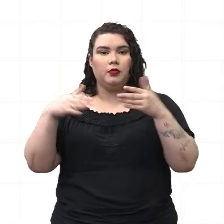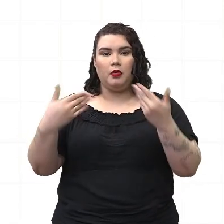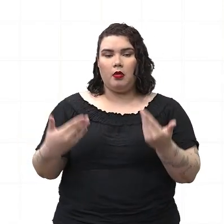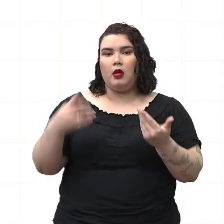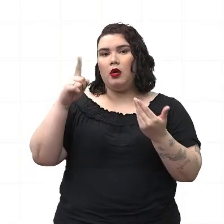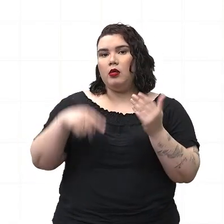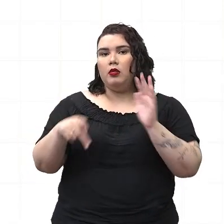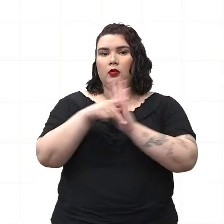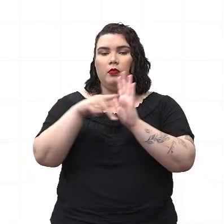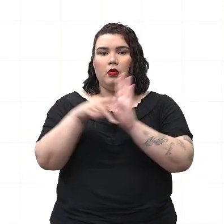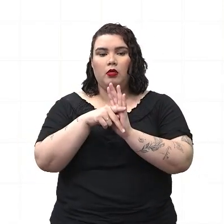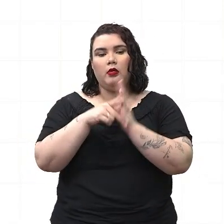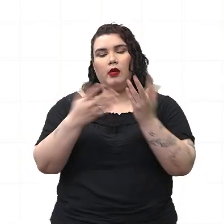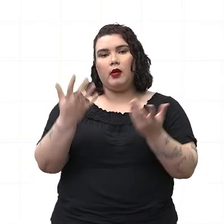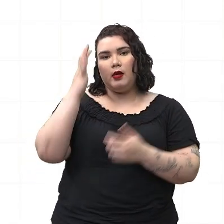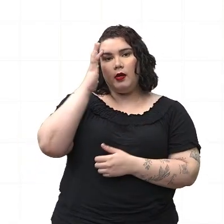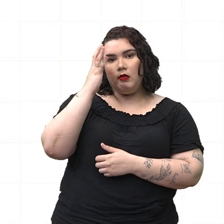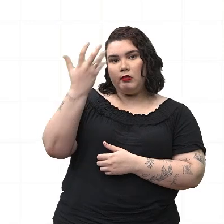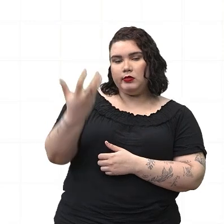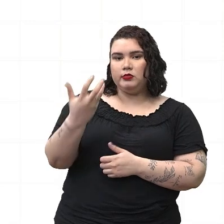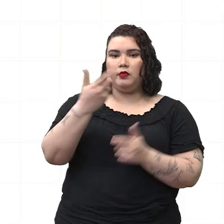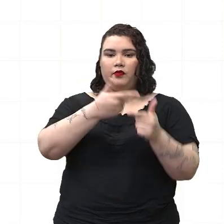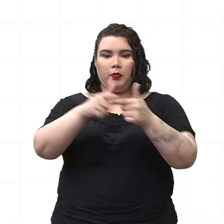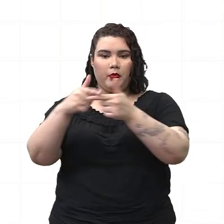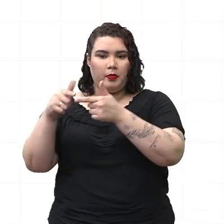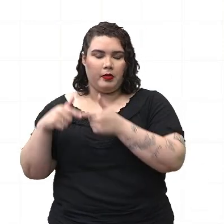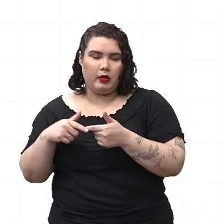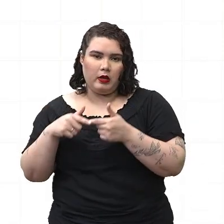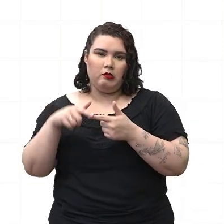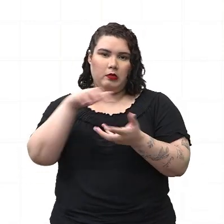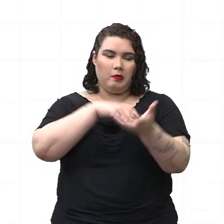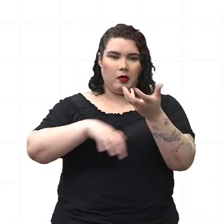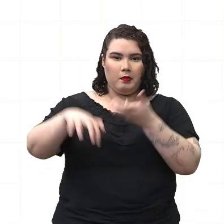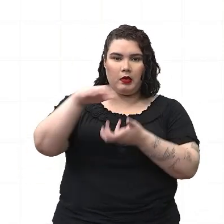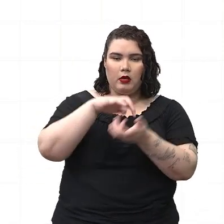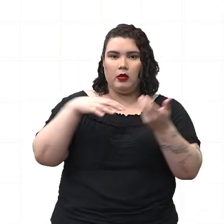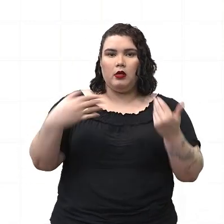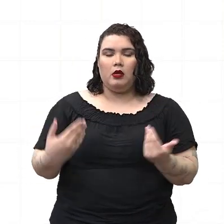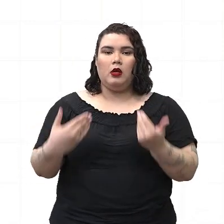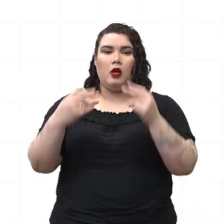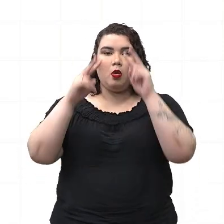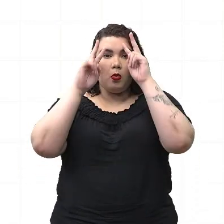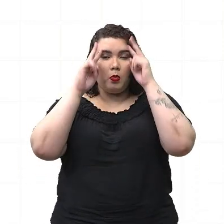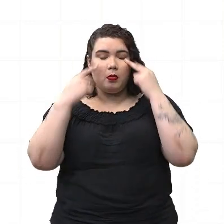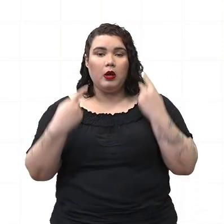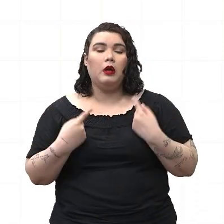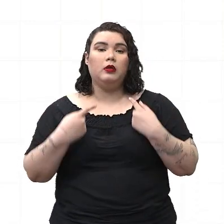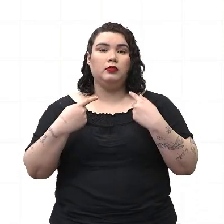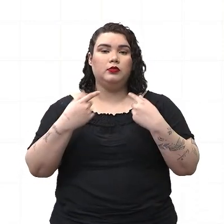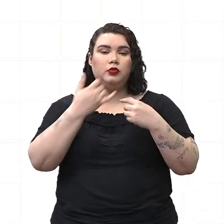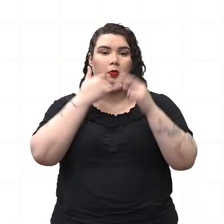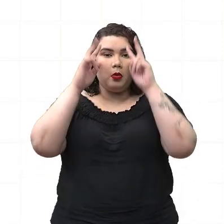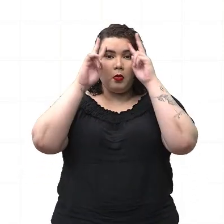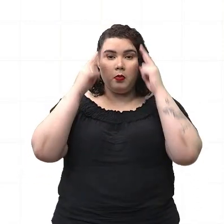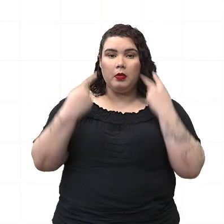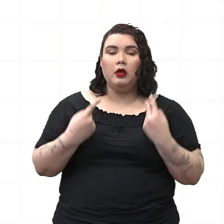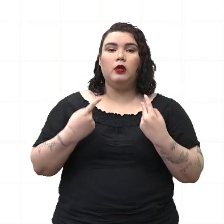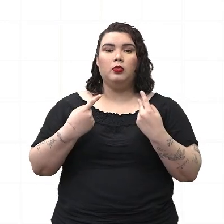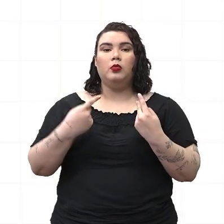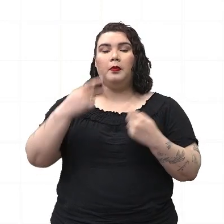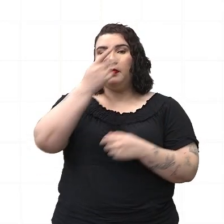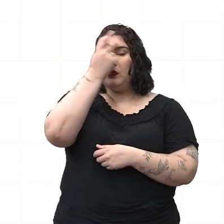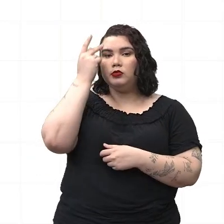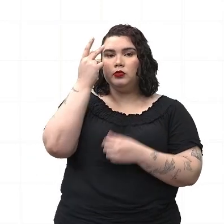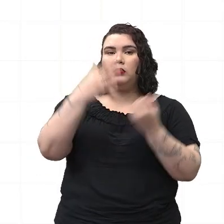gente falou, né? Resolver de maneira pacífica os conflitos, defender os direitos humanos, garantir o desenvolvimento social